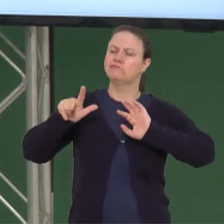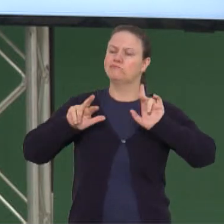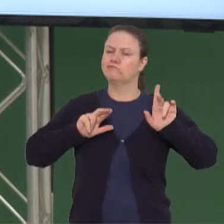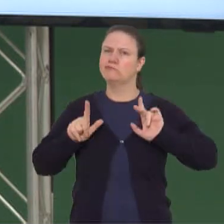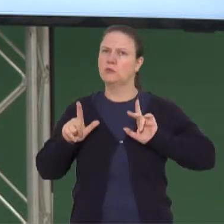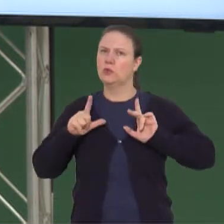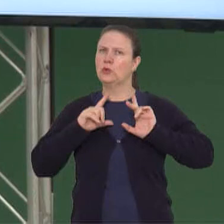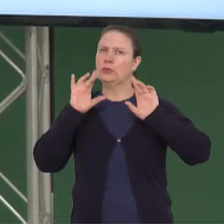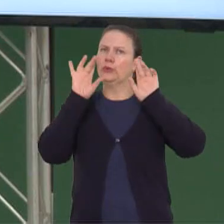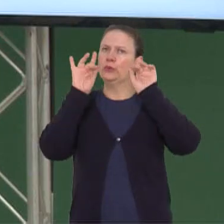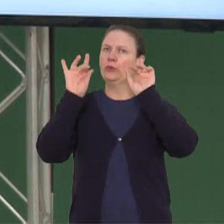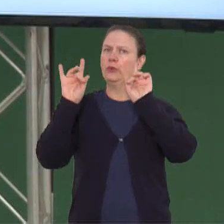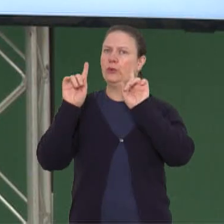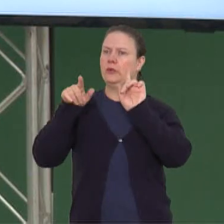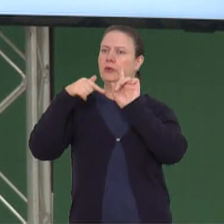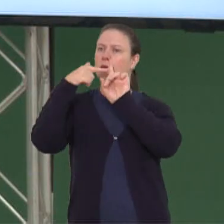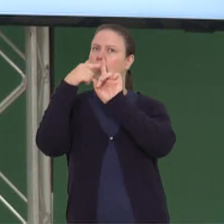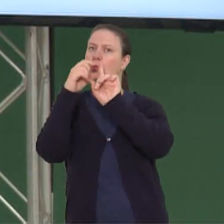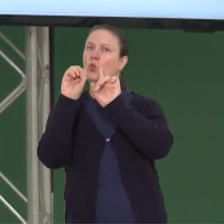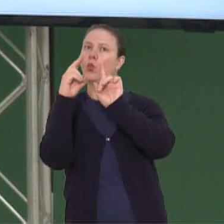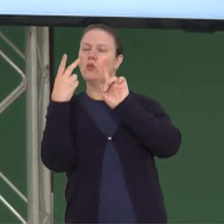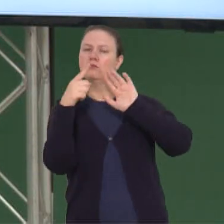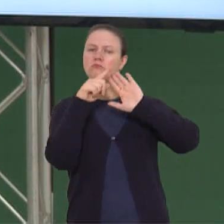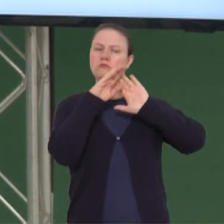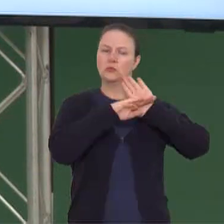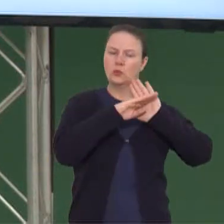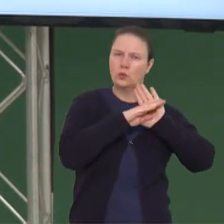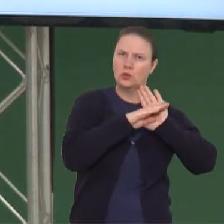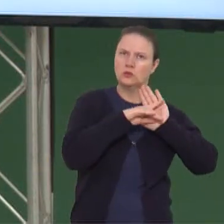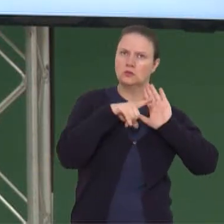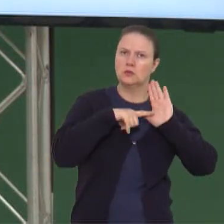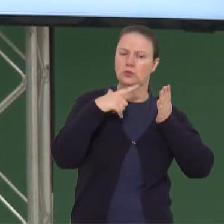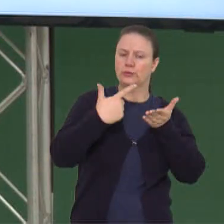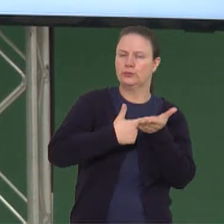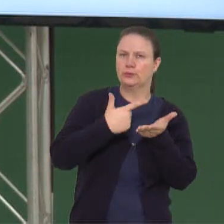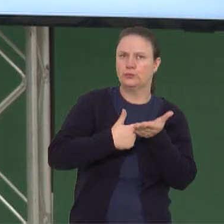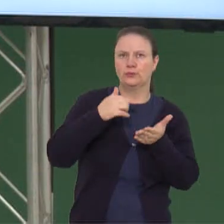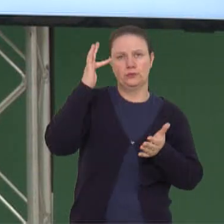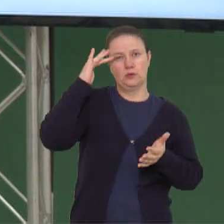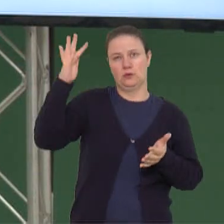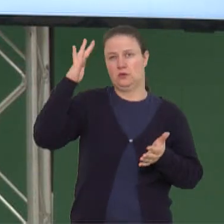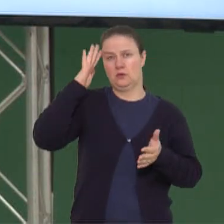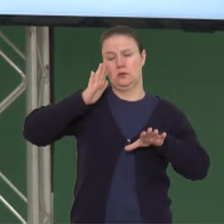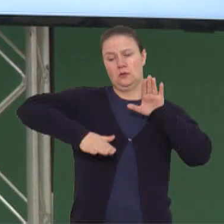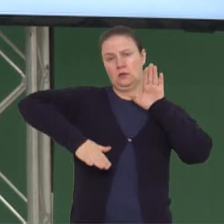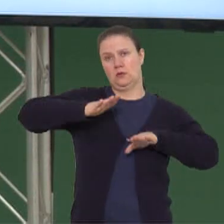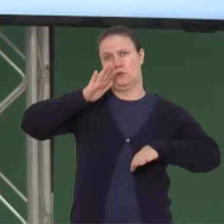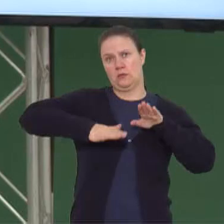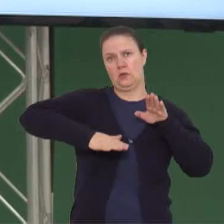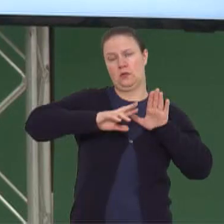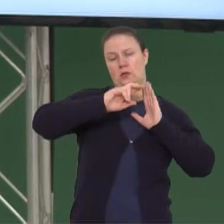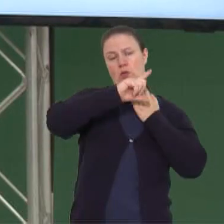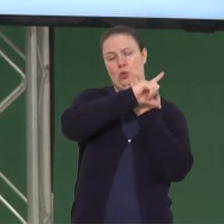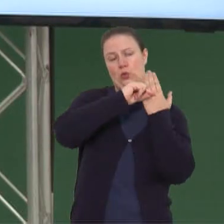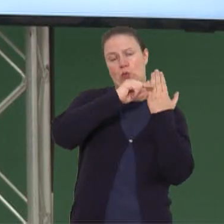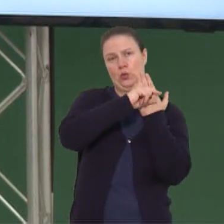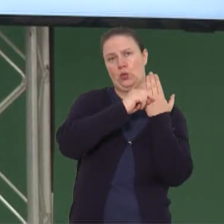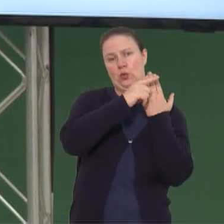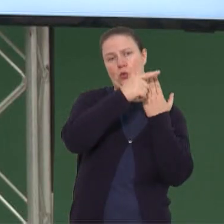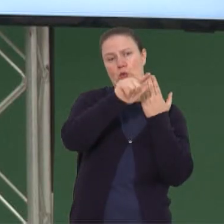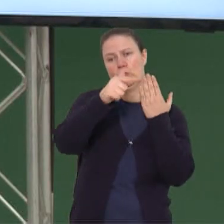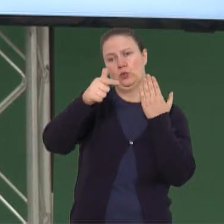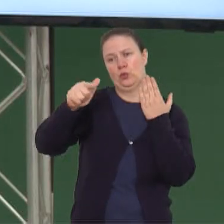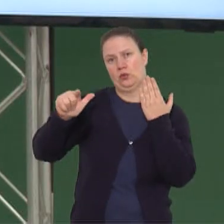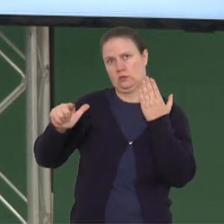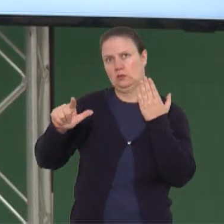mais, outros detalhes a menos, que variam de livro de filosofia para livro de filosofia, de blog de filosofia para blog de